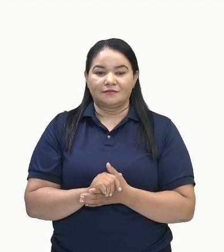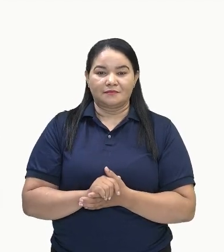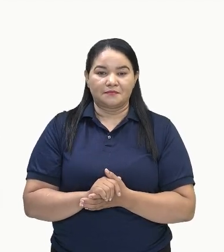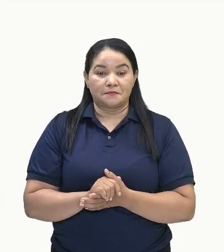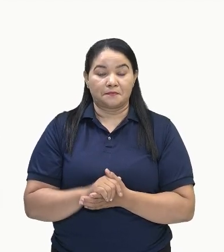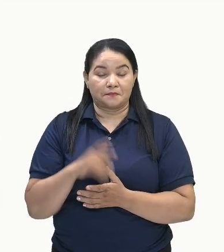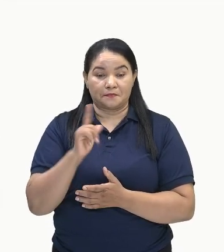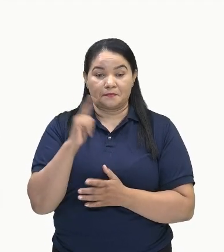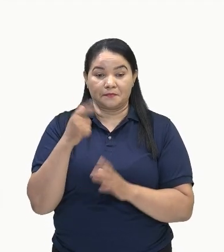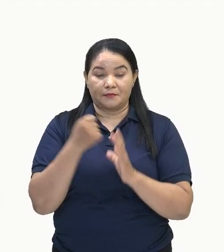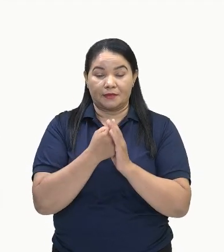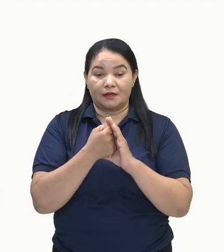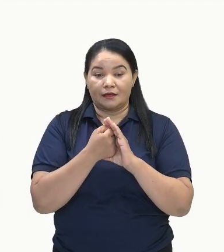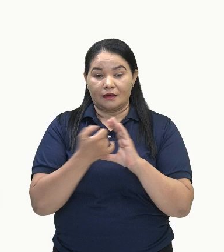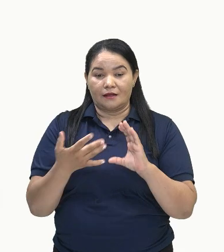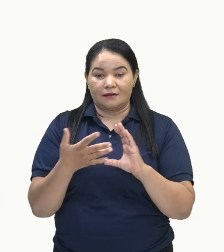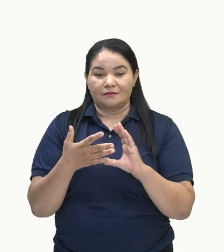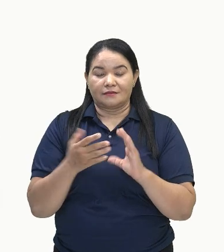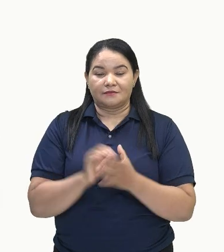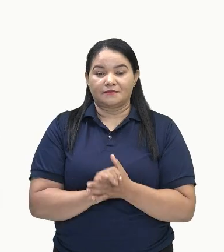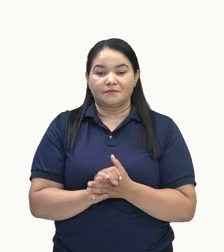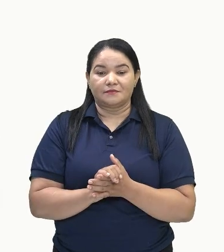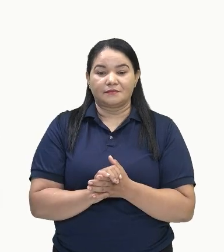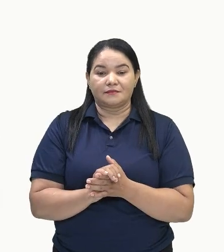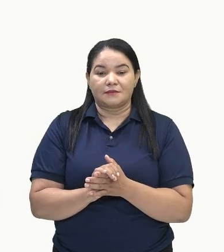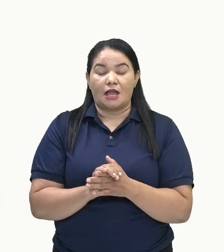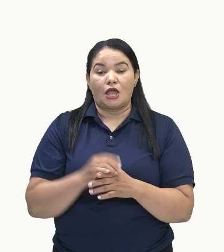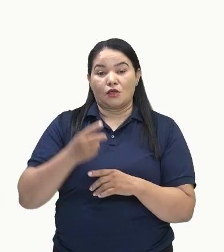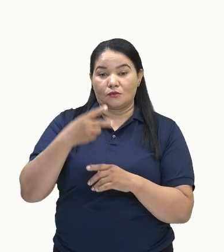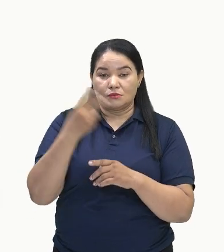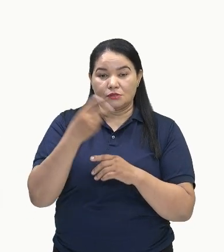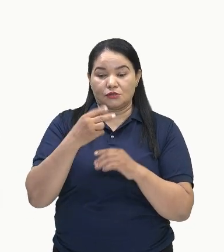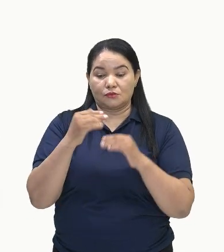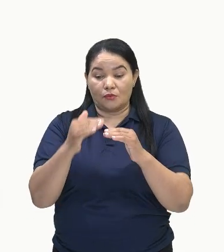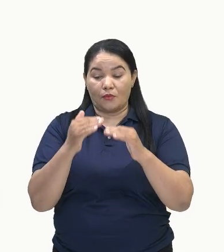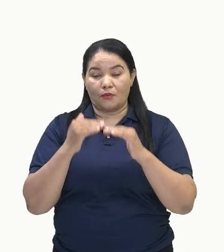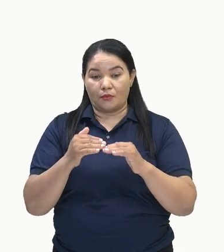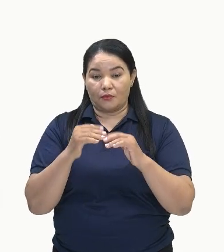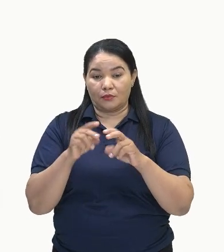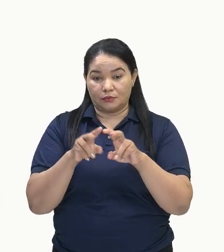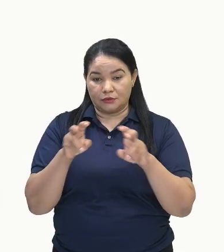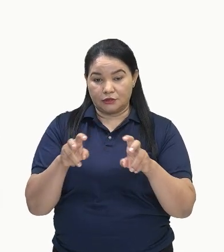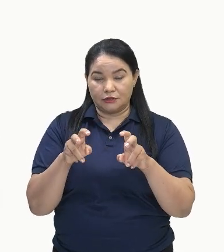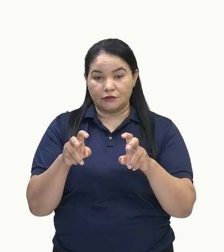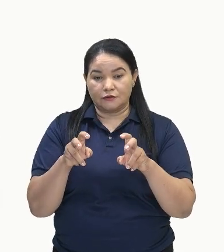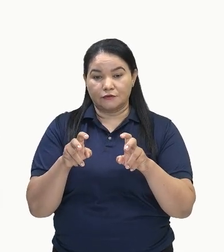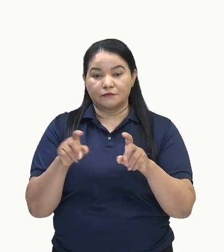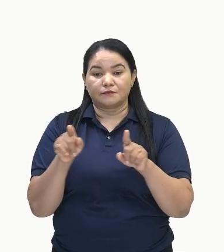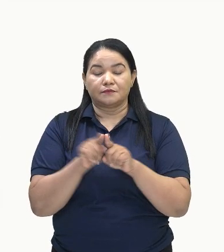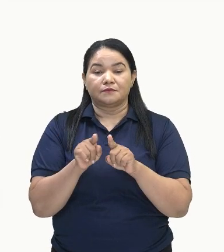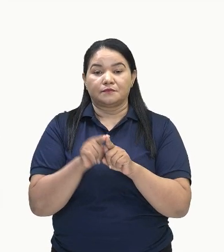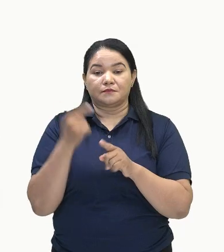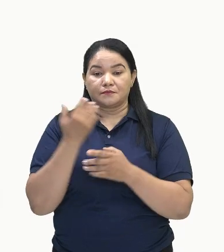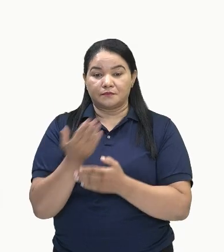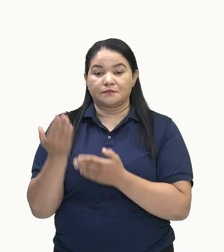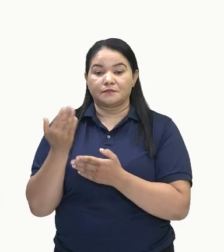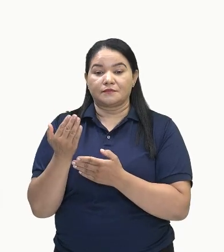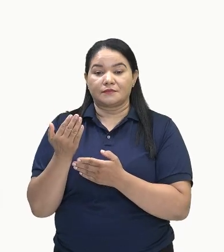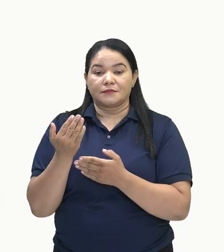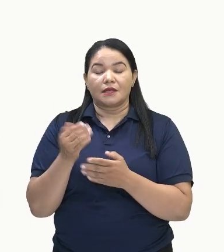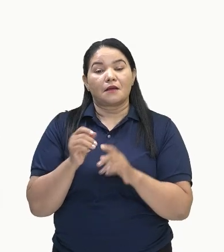próxima característica, que é o subtítulo. É um título secundário que